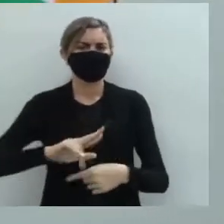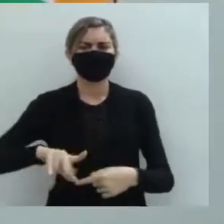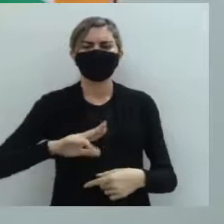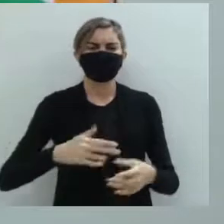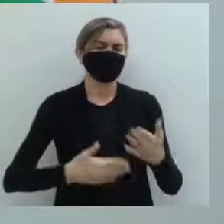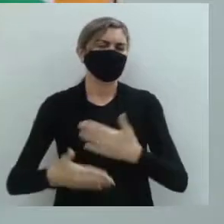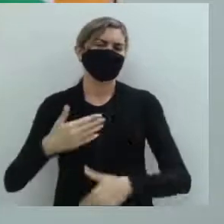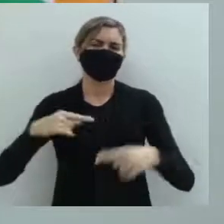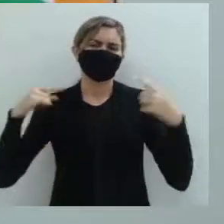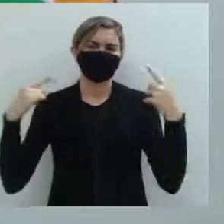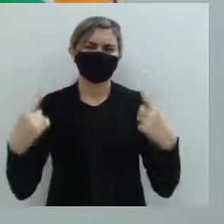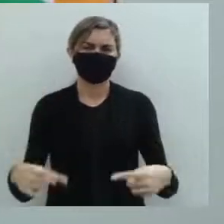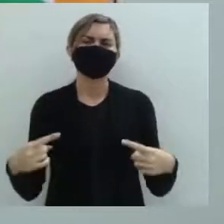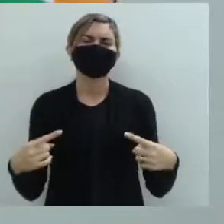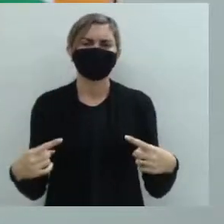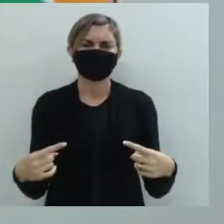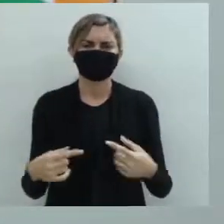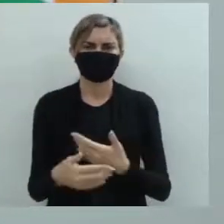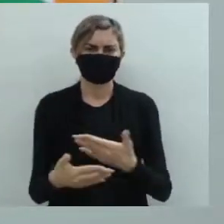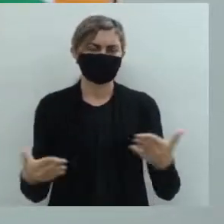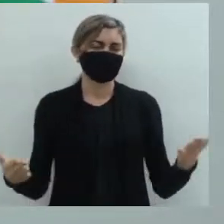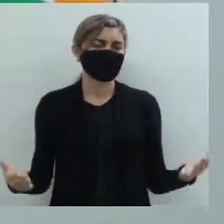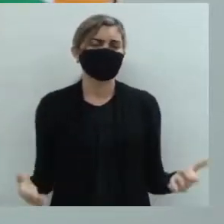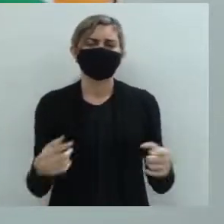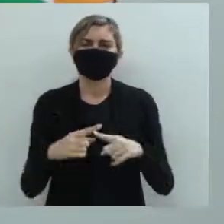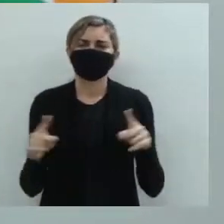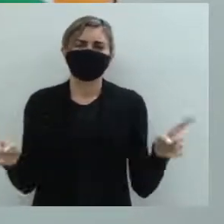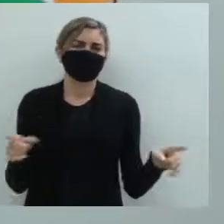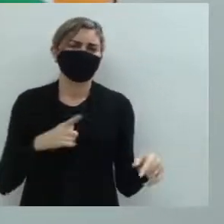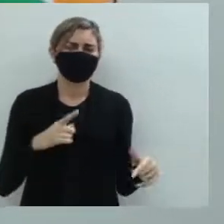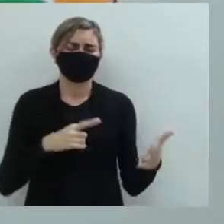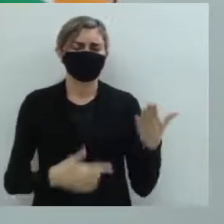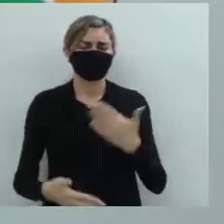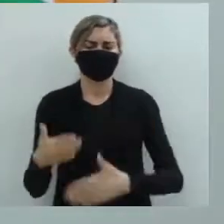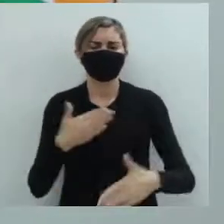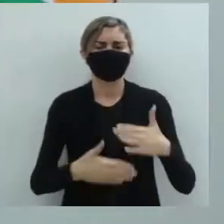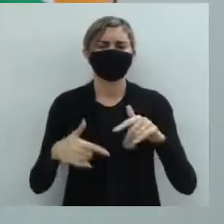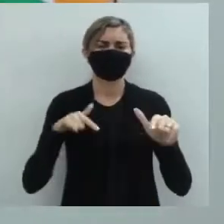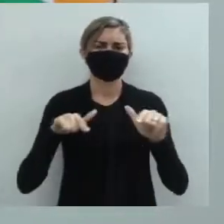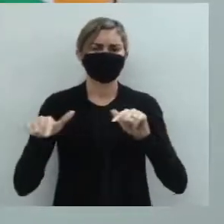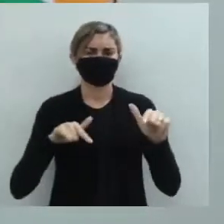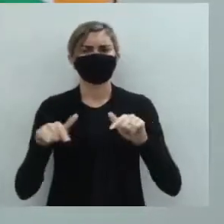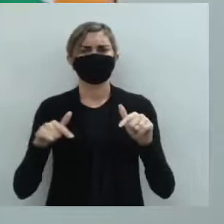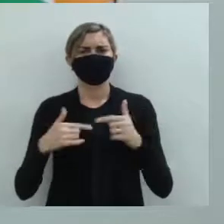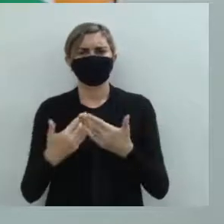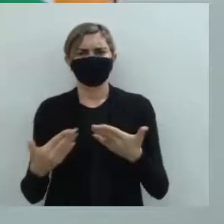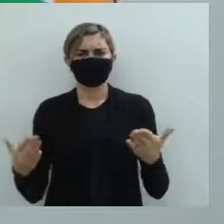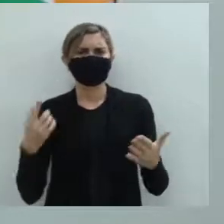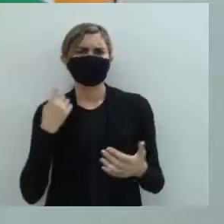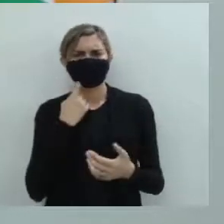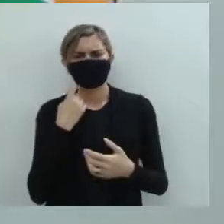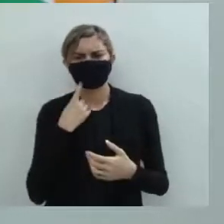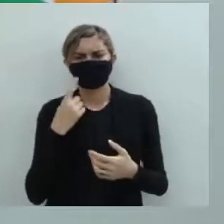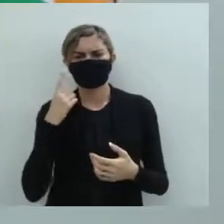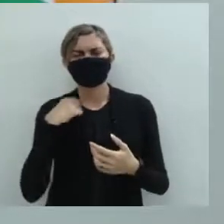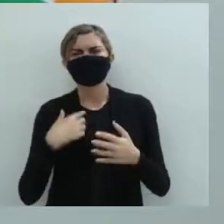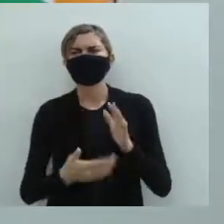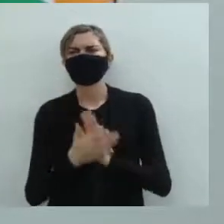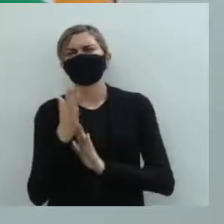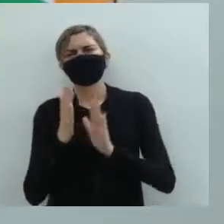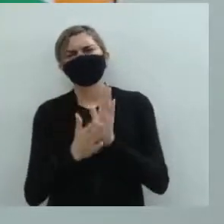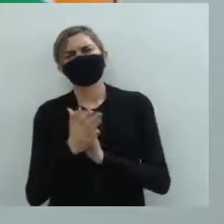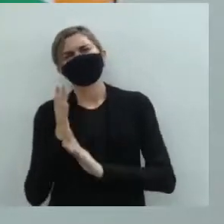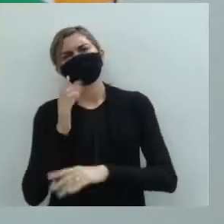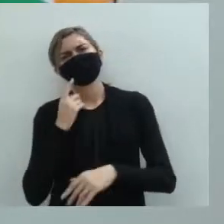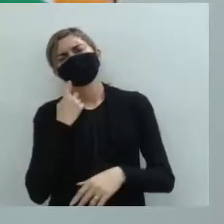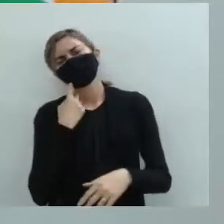de competitividade, tá certo? Mas você estabelece relações de trabalho. Sabe aquela sexta-feira onde a gente saía, né? Vamos sair